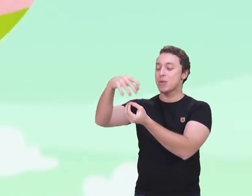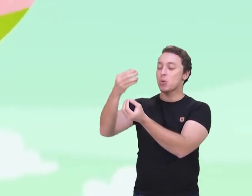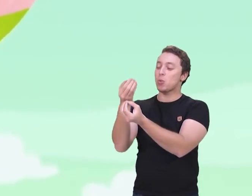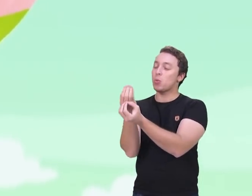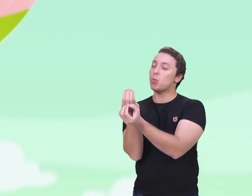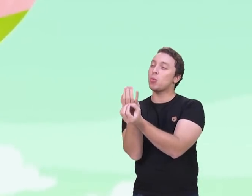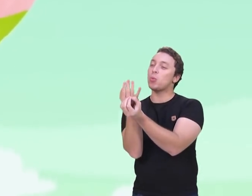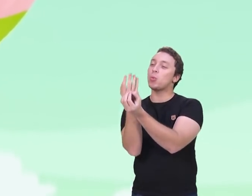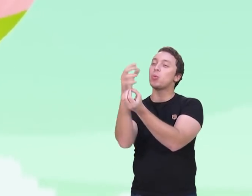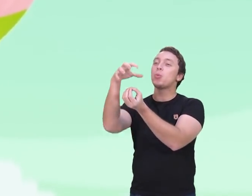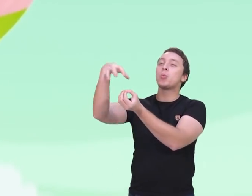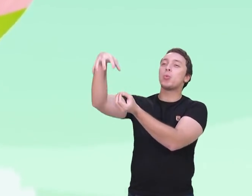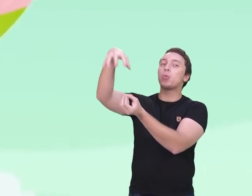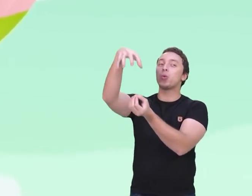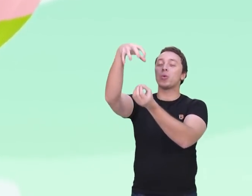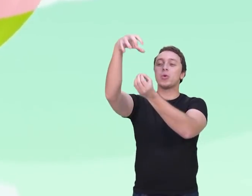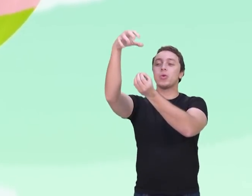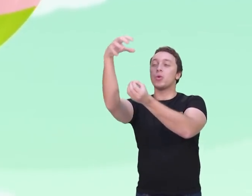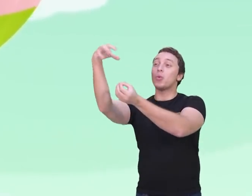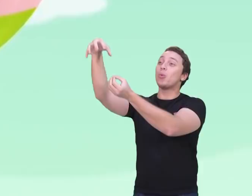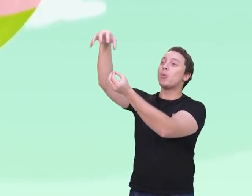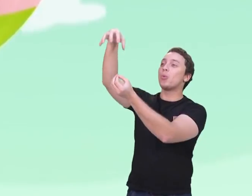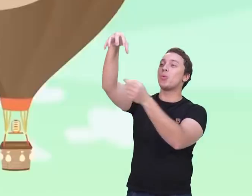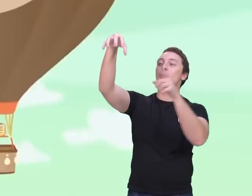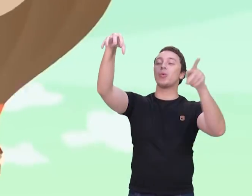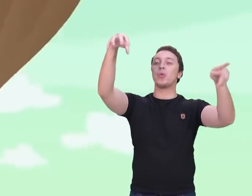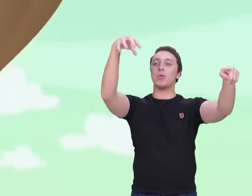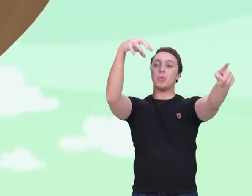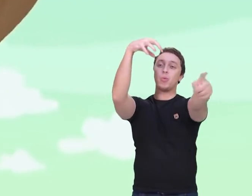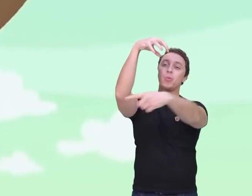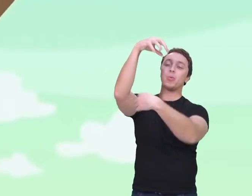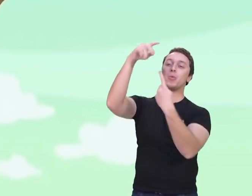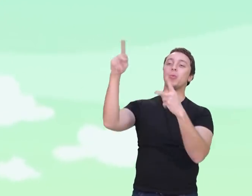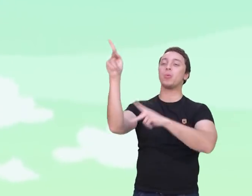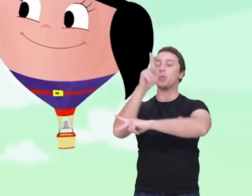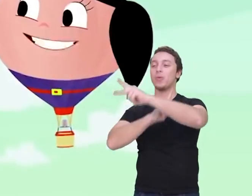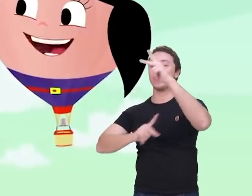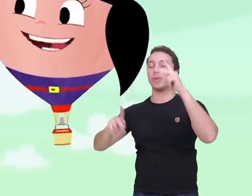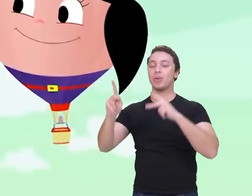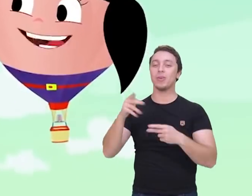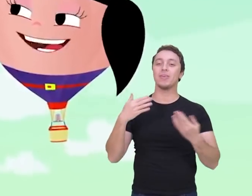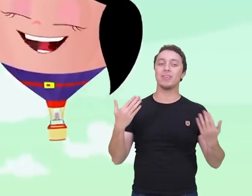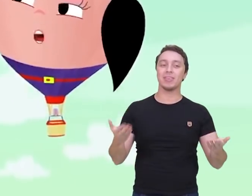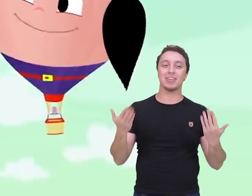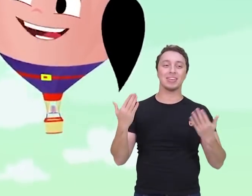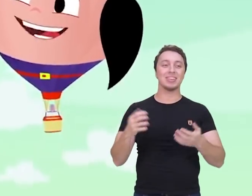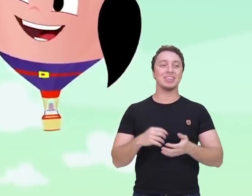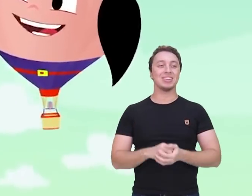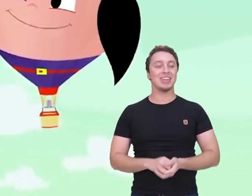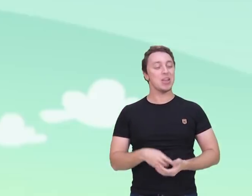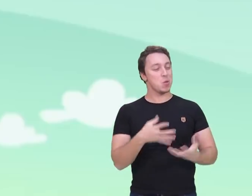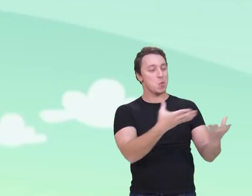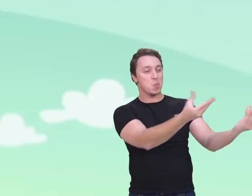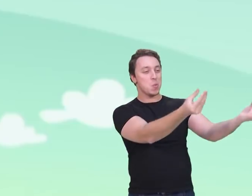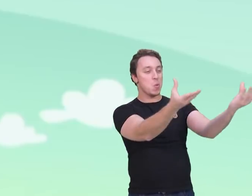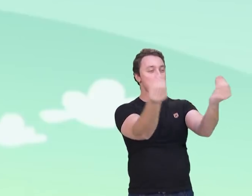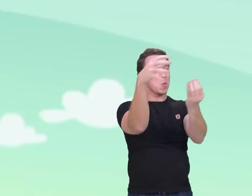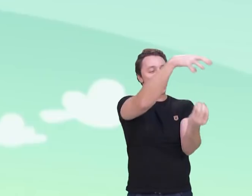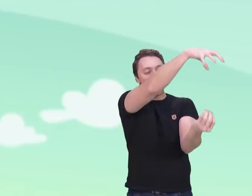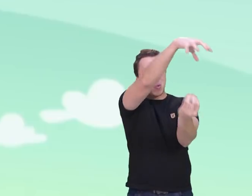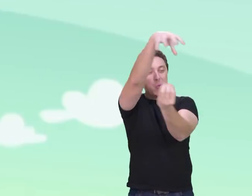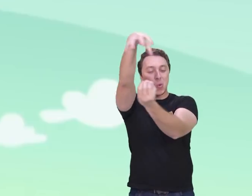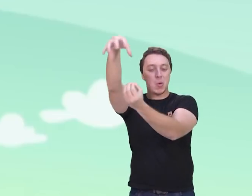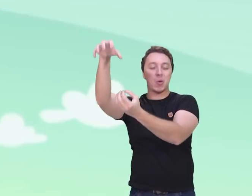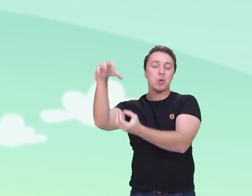ar quente e voa por causa do vento. Mais balões! Acho que é um desfile!